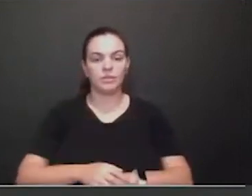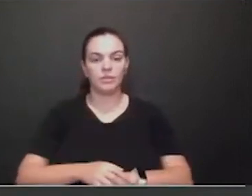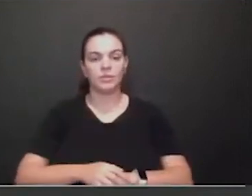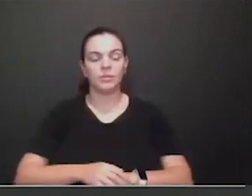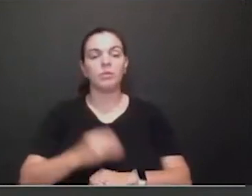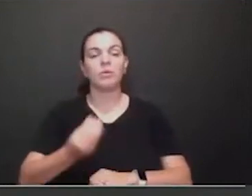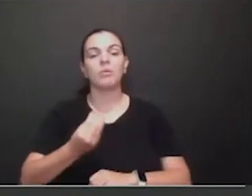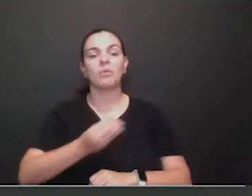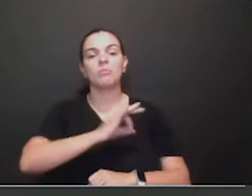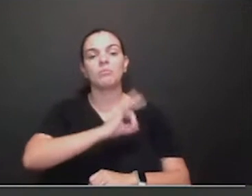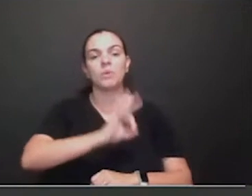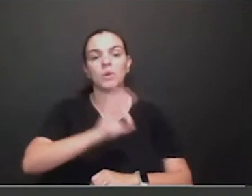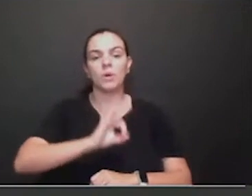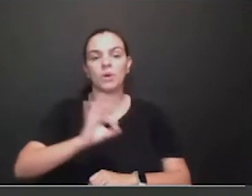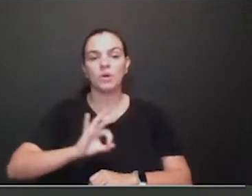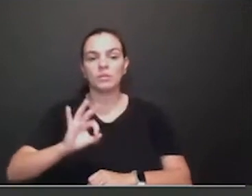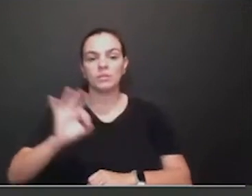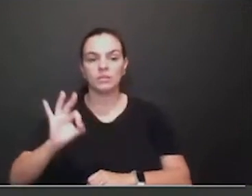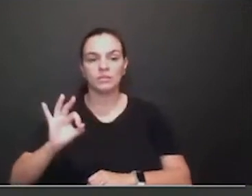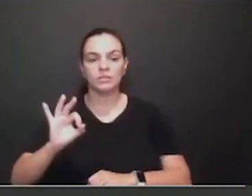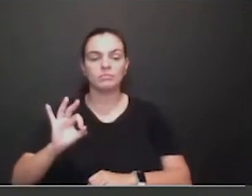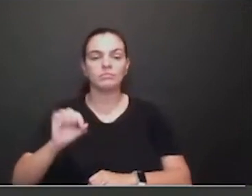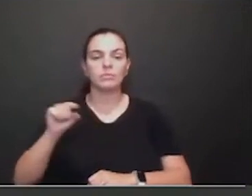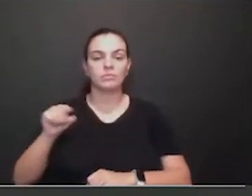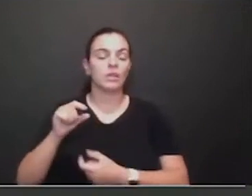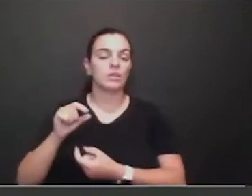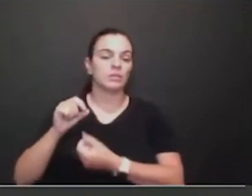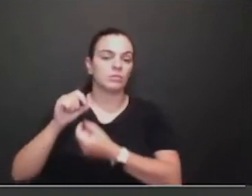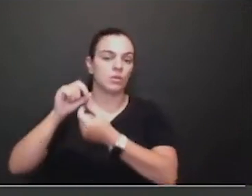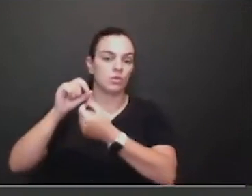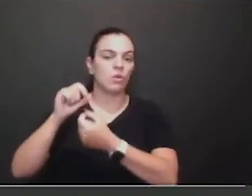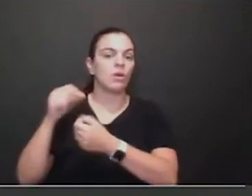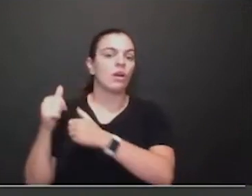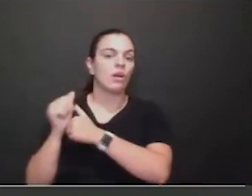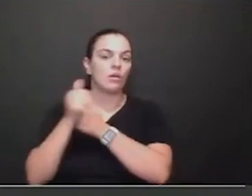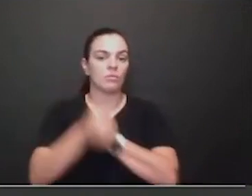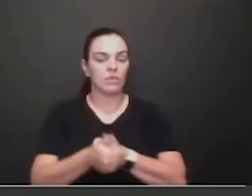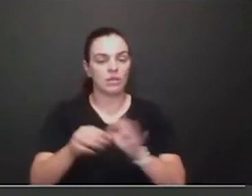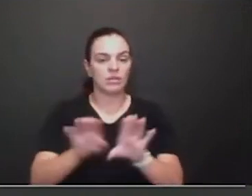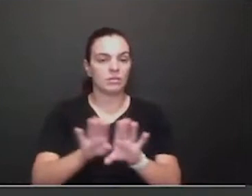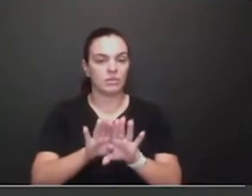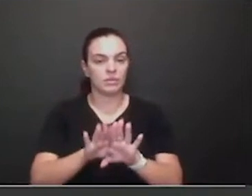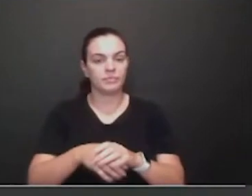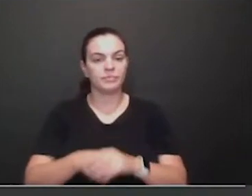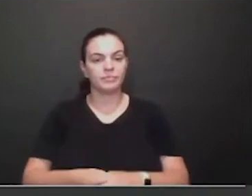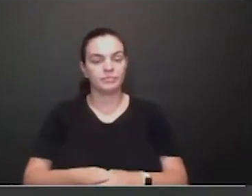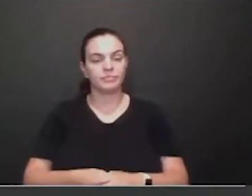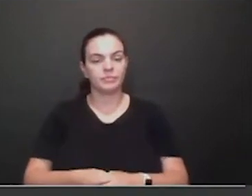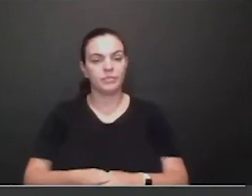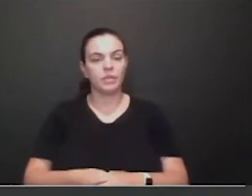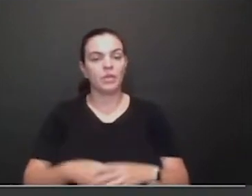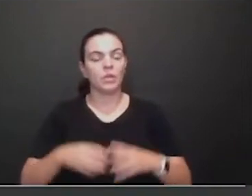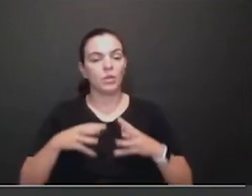também aqueles acompanhados pelo Tribunal de Contas. E a gente apresenta os resultados obtidos até o momento em cada meta proposta,